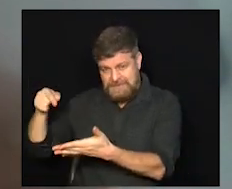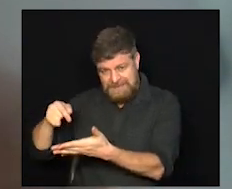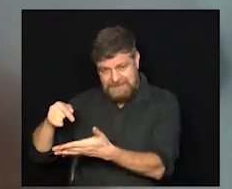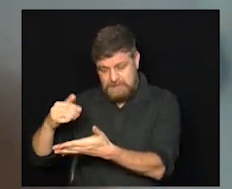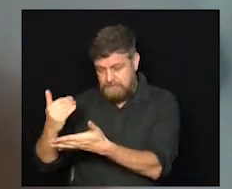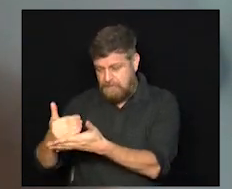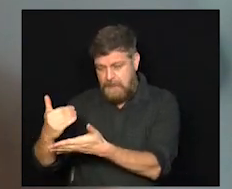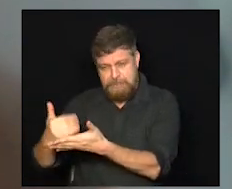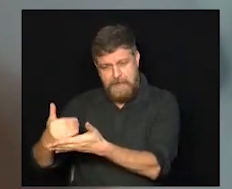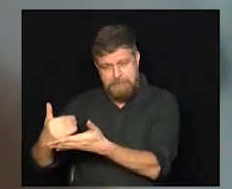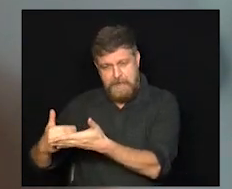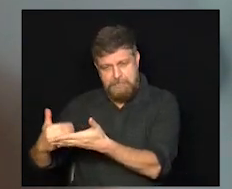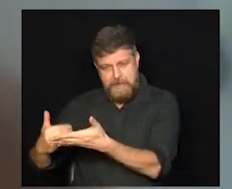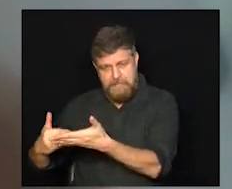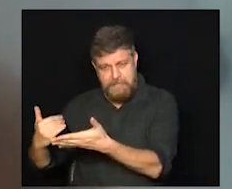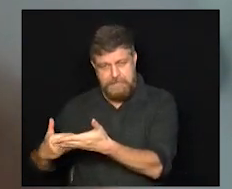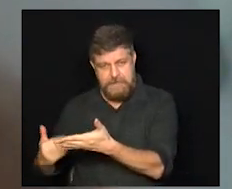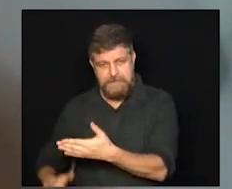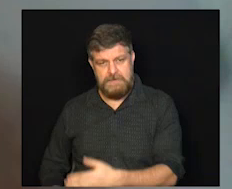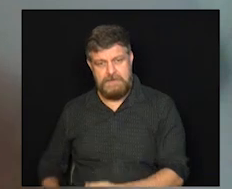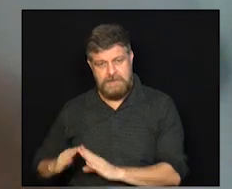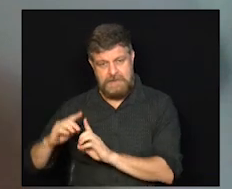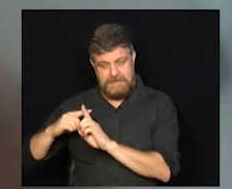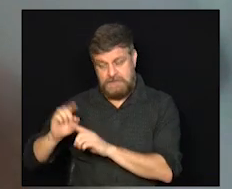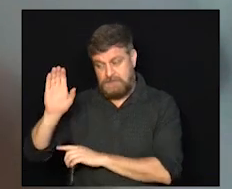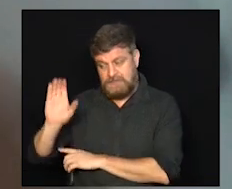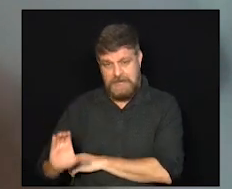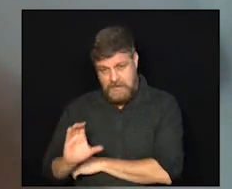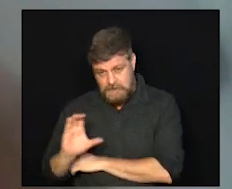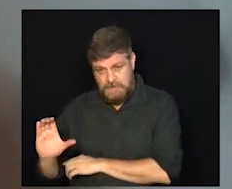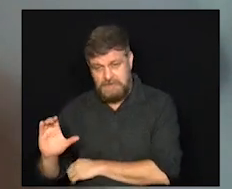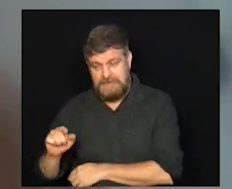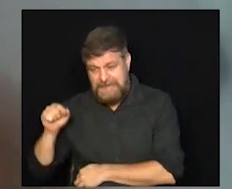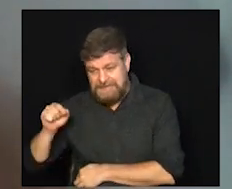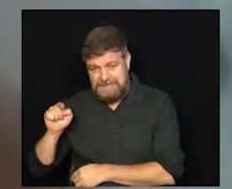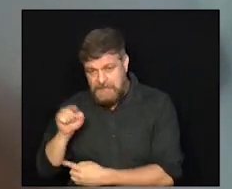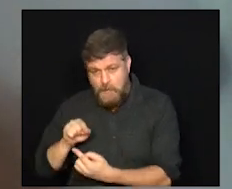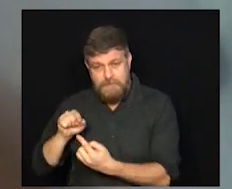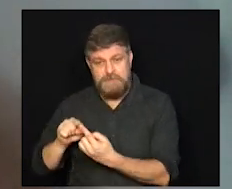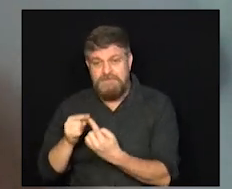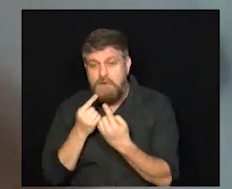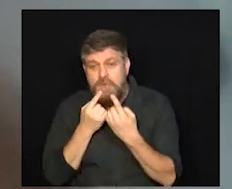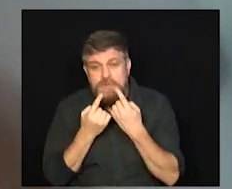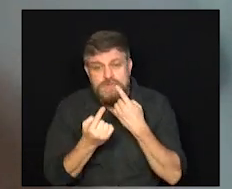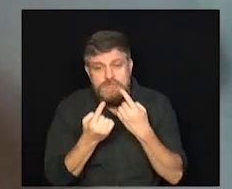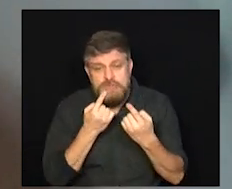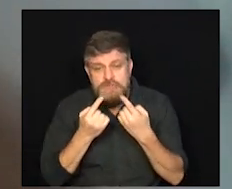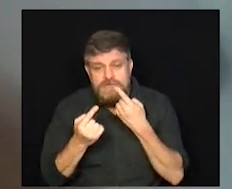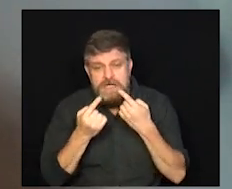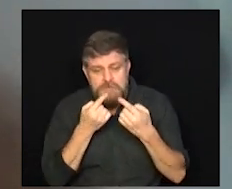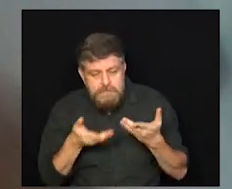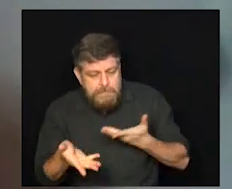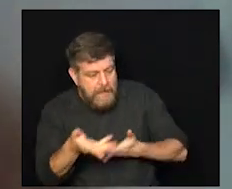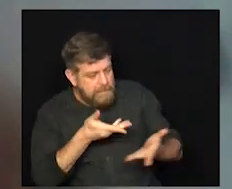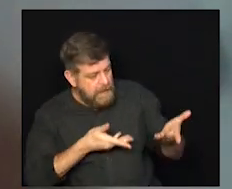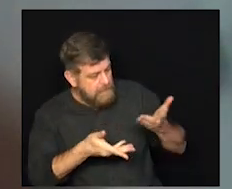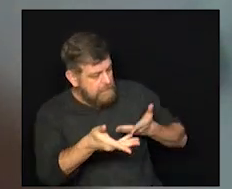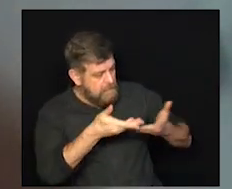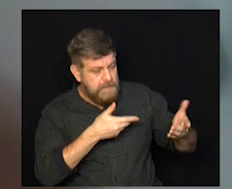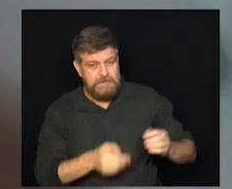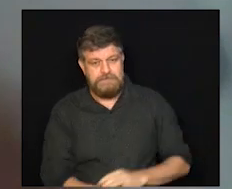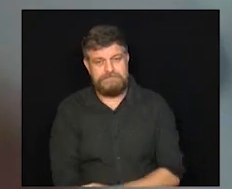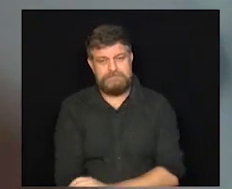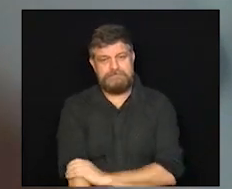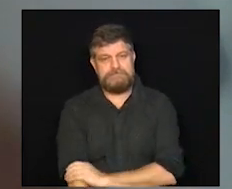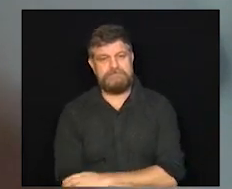você testemunha a sua fé e também o diálogo entre as pessoas. E eu gostaria de, então, agora